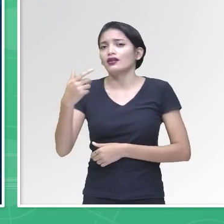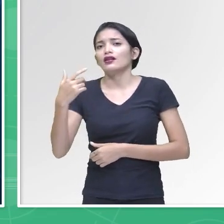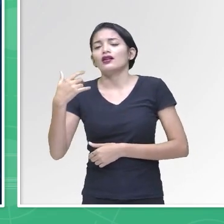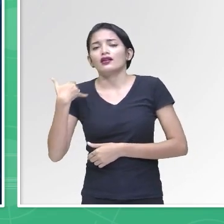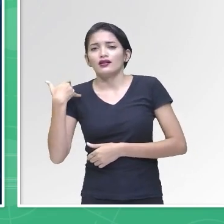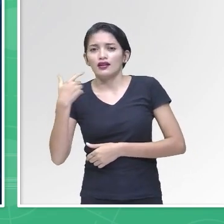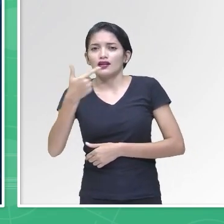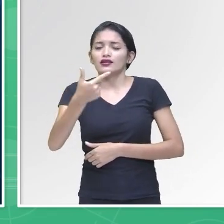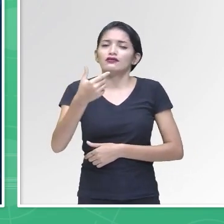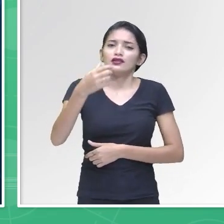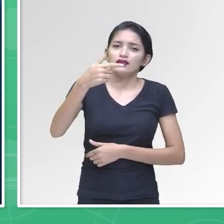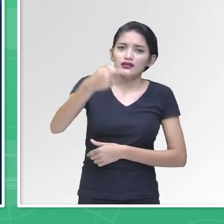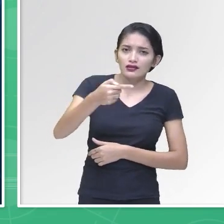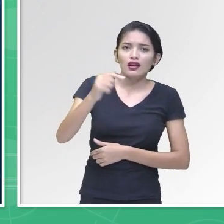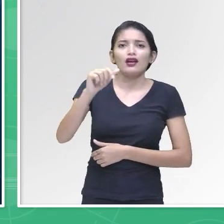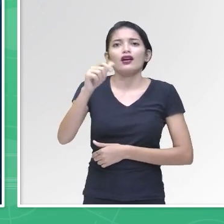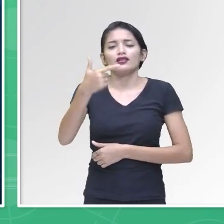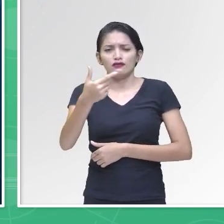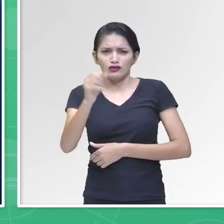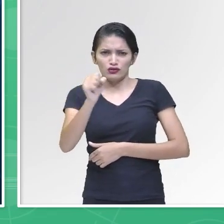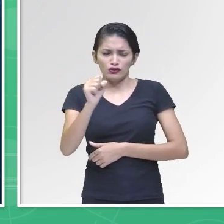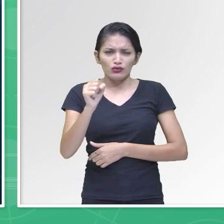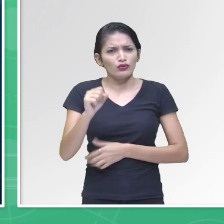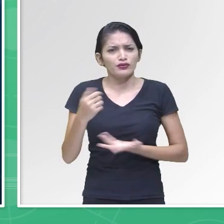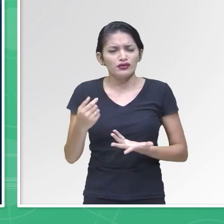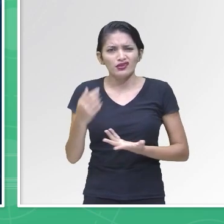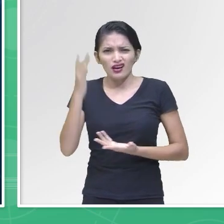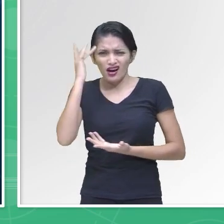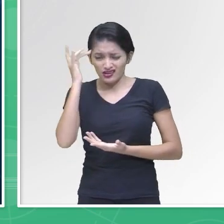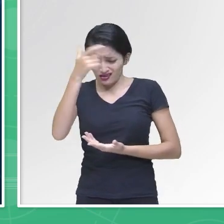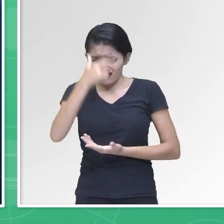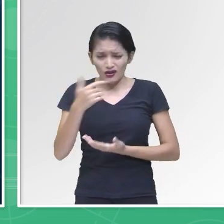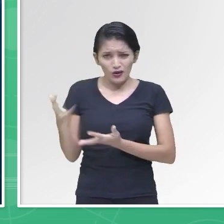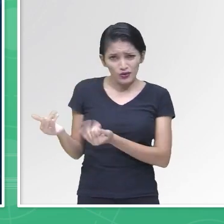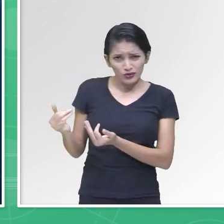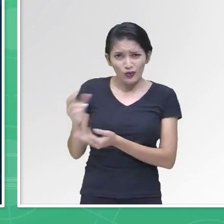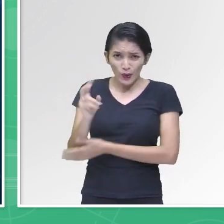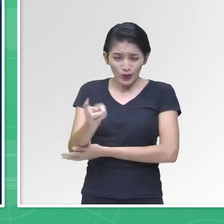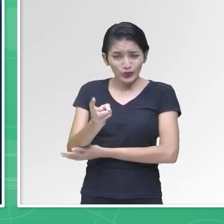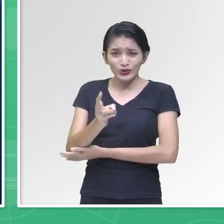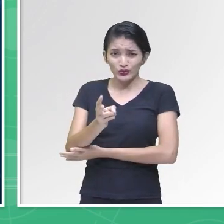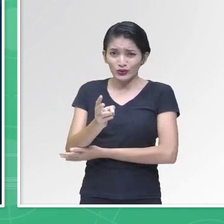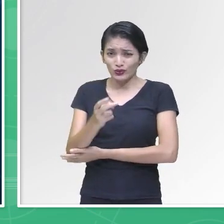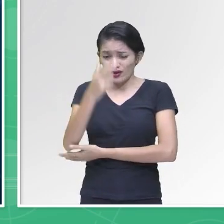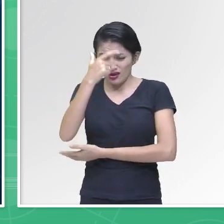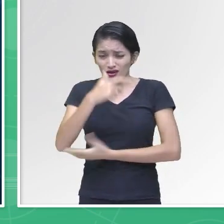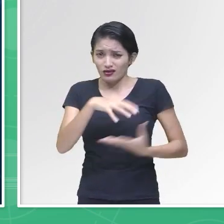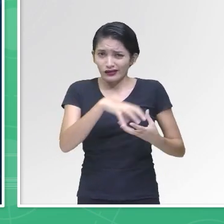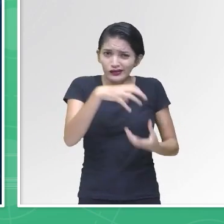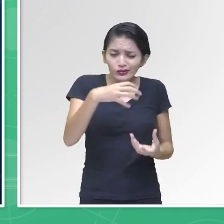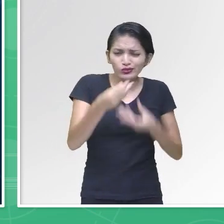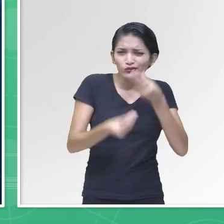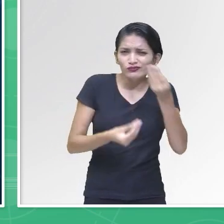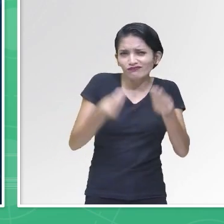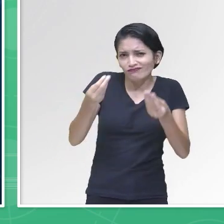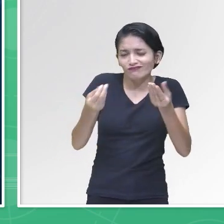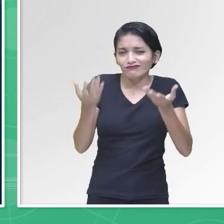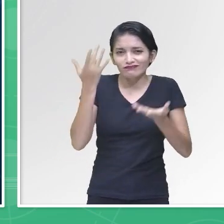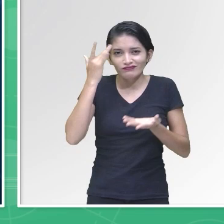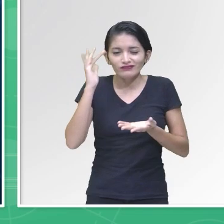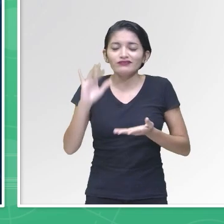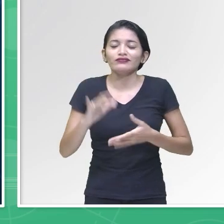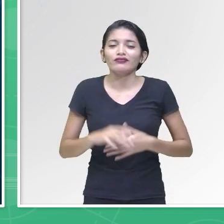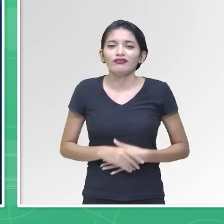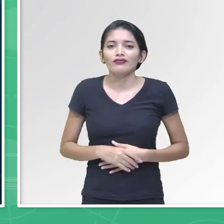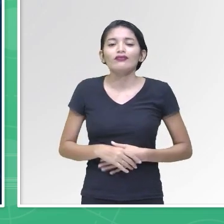tem 28, se eu sou jovem, eu estou na juventude, eu sou adulto? Percebam que há uma